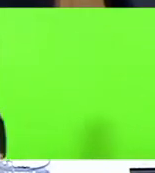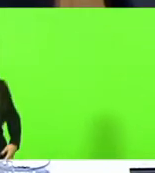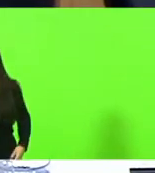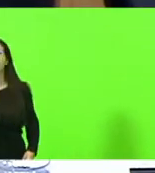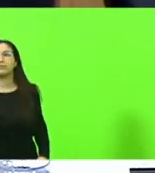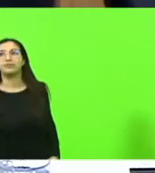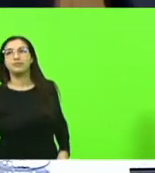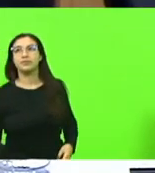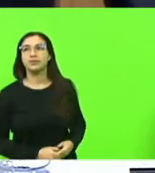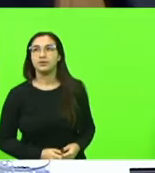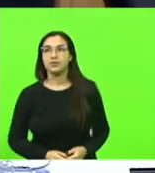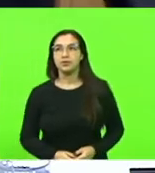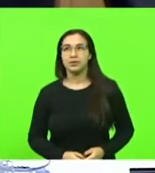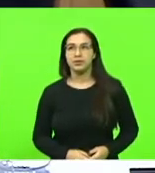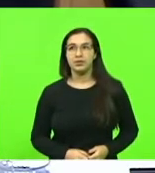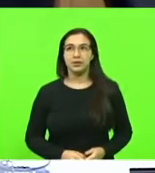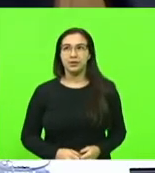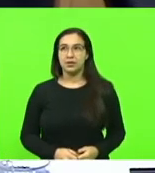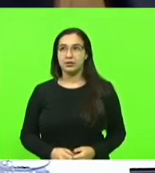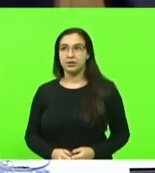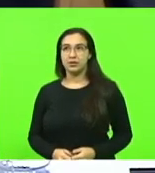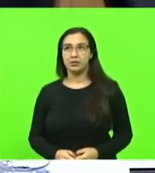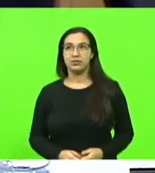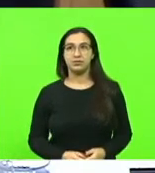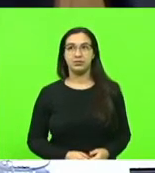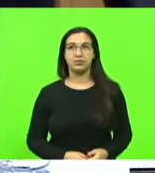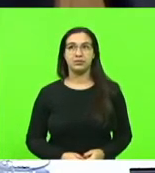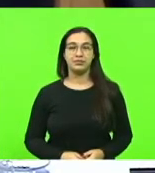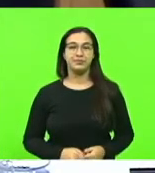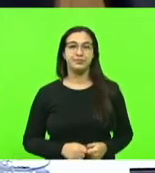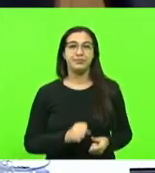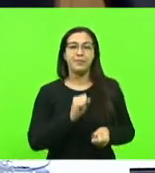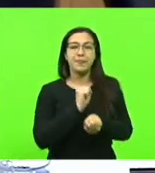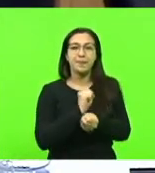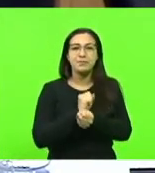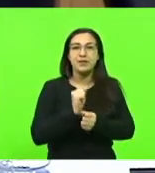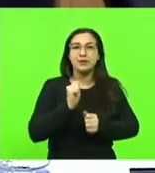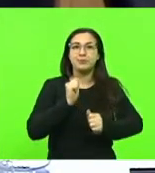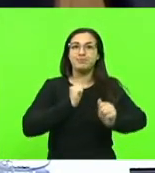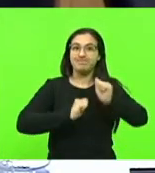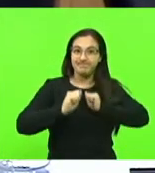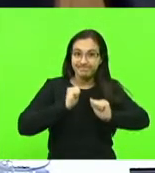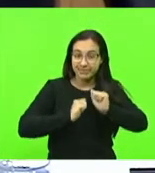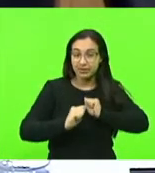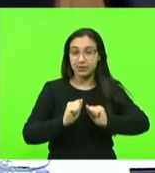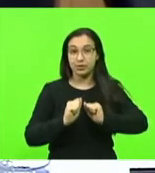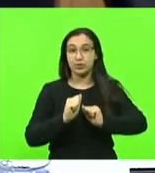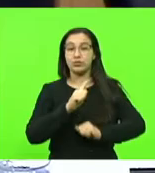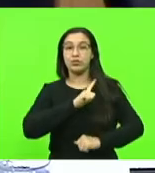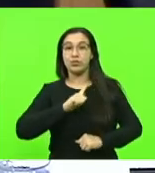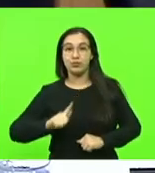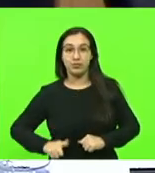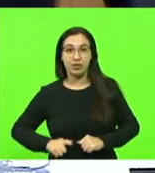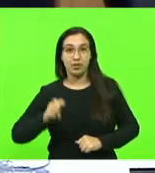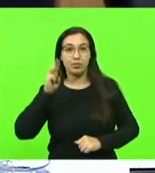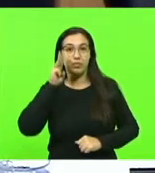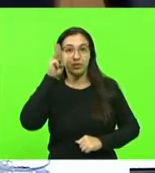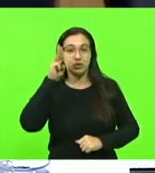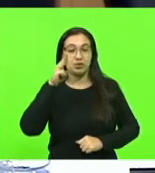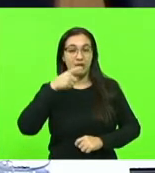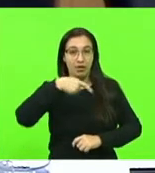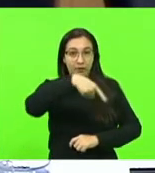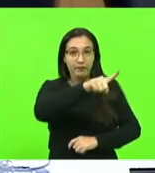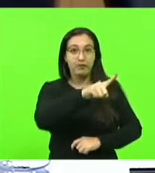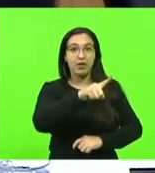E, deputado Sareta, nós esperamos, ansiosos, que o governador Carlos Moisés fosse à